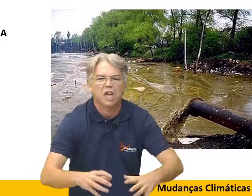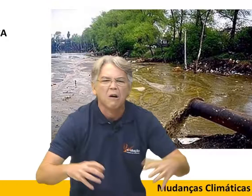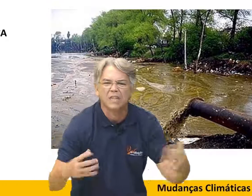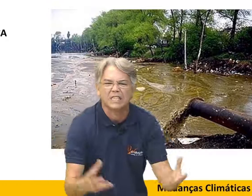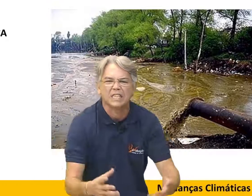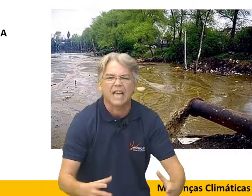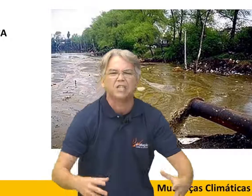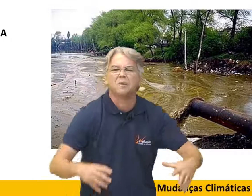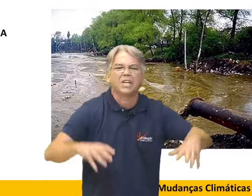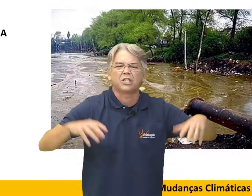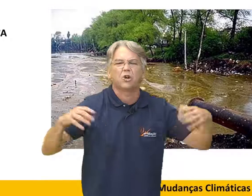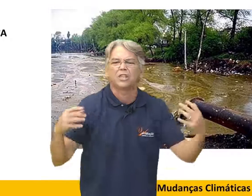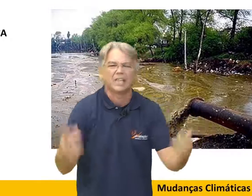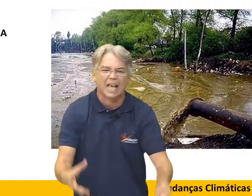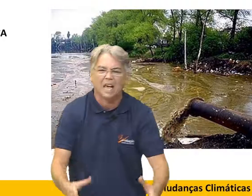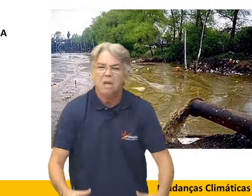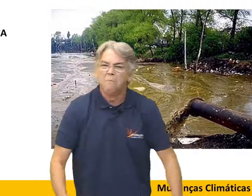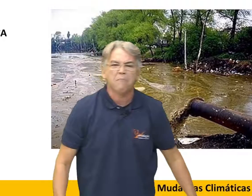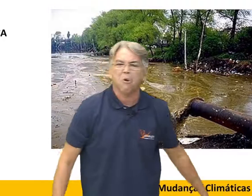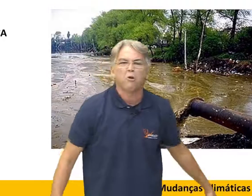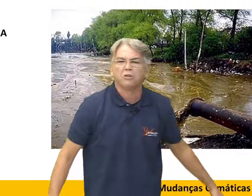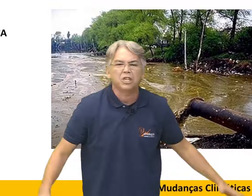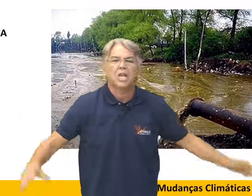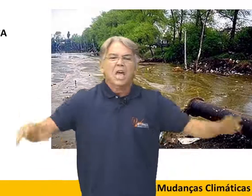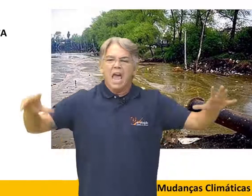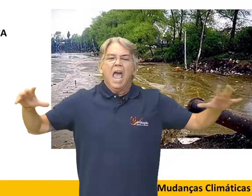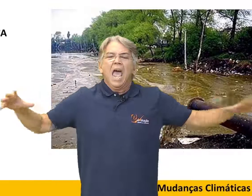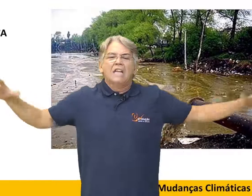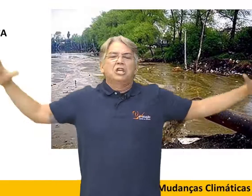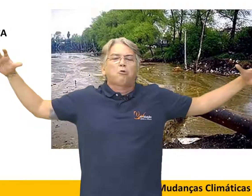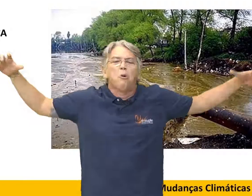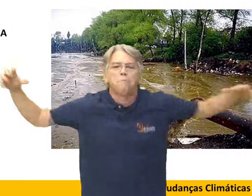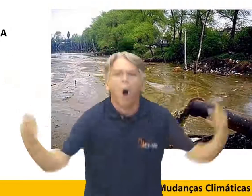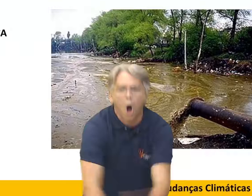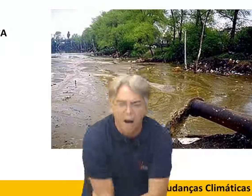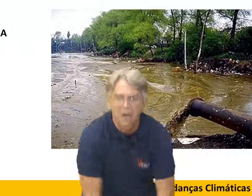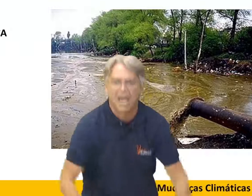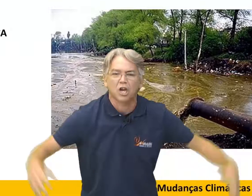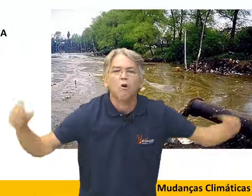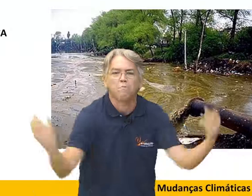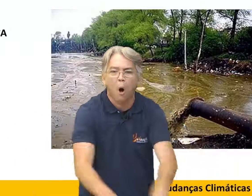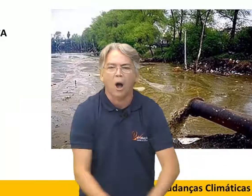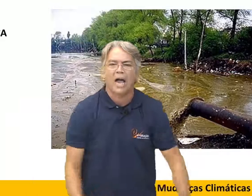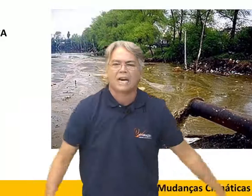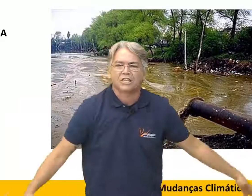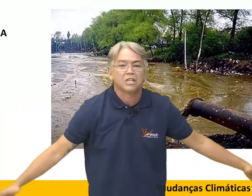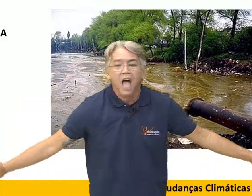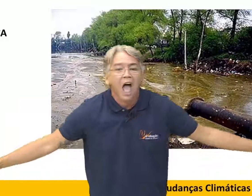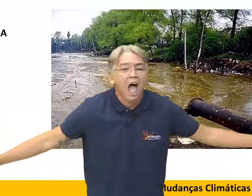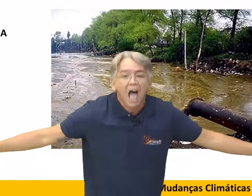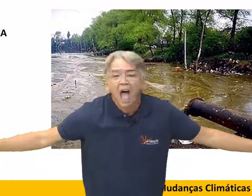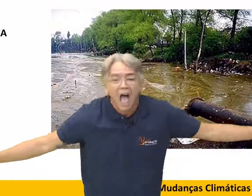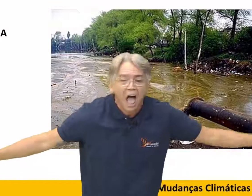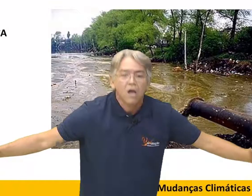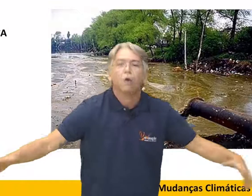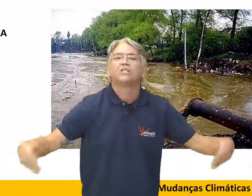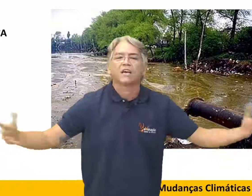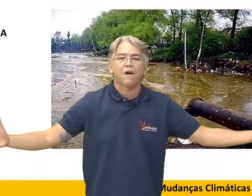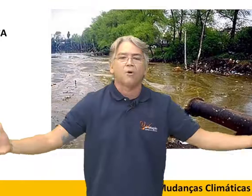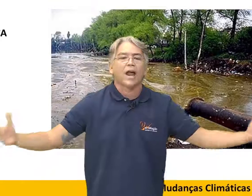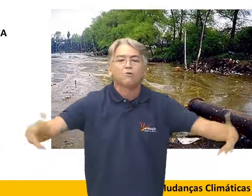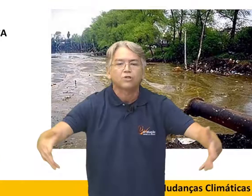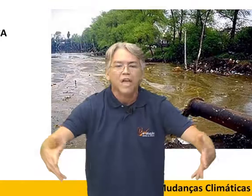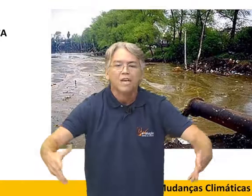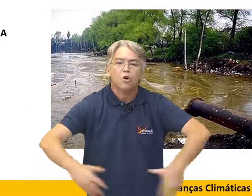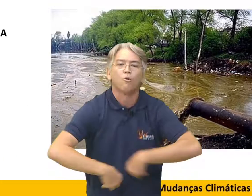migratórios chegam nas cidades de maneira desordenada. Meu irmão, como diz, é de cumborra, mano, é de cumborra. A galera chegando, onde é que